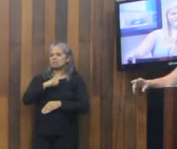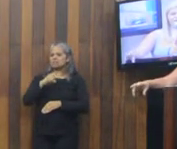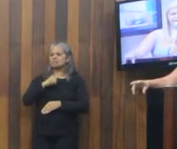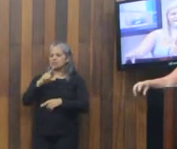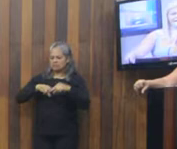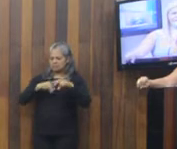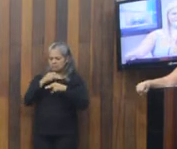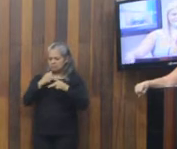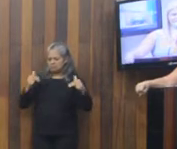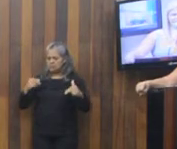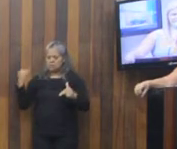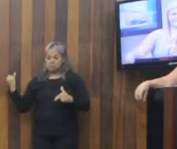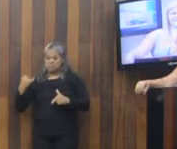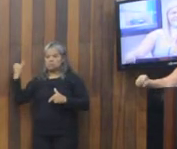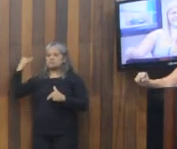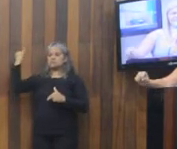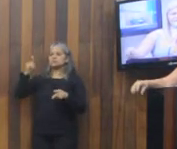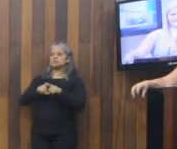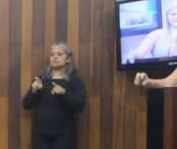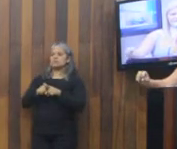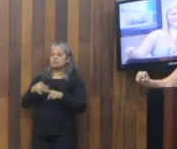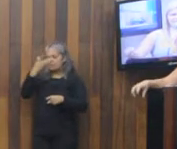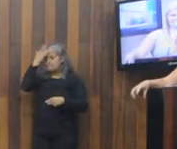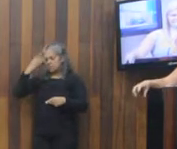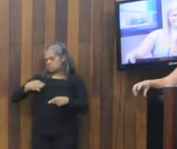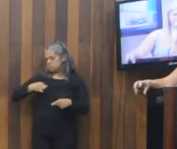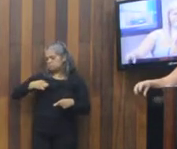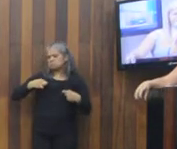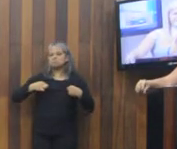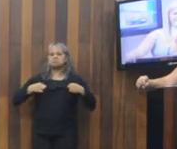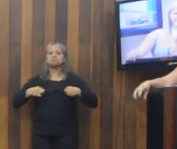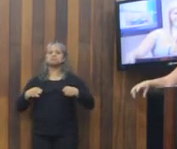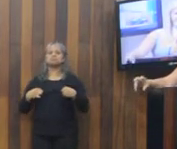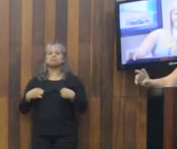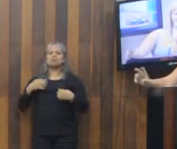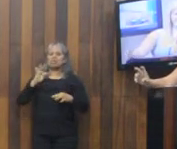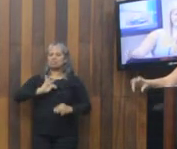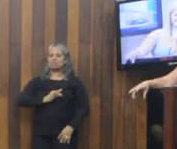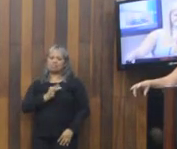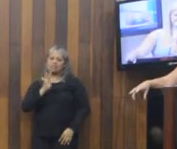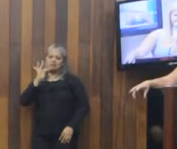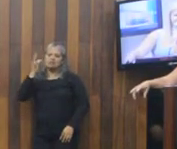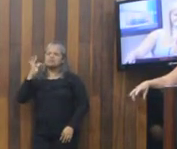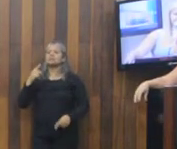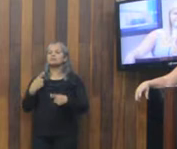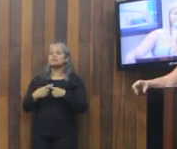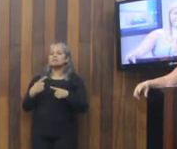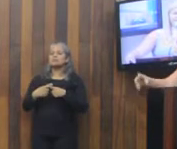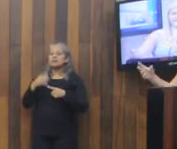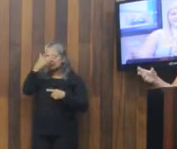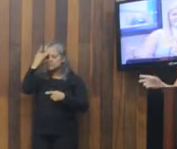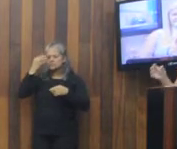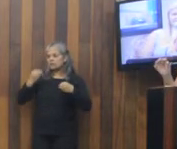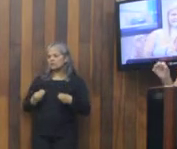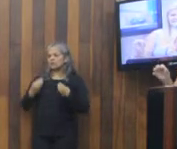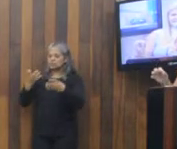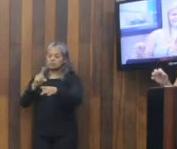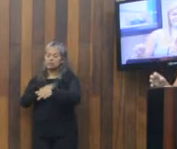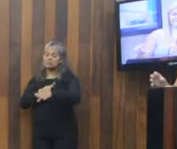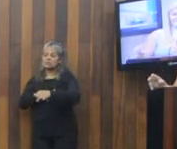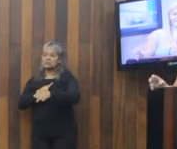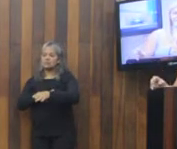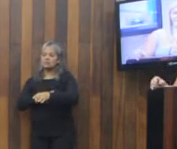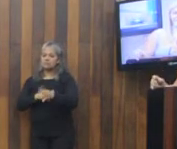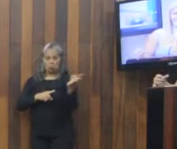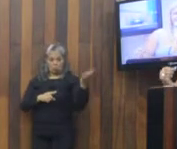são voluntariado que está lá. São profissionais, são técnicos, são pessoas que estão doando o seu tempo para poder estar lá sem receber